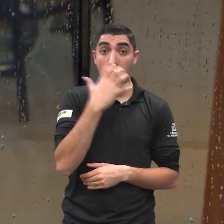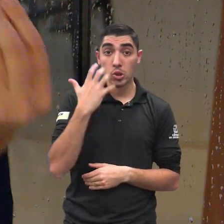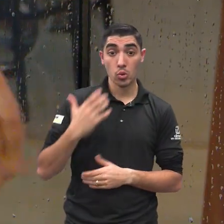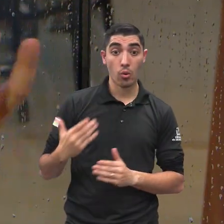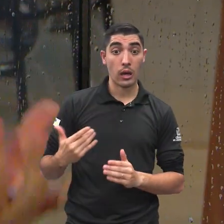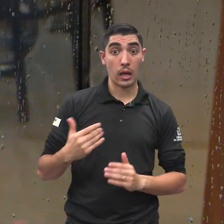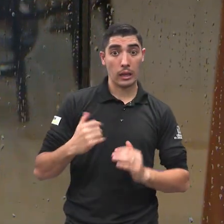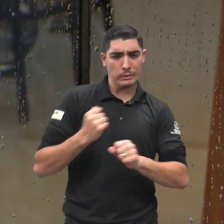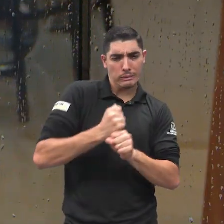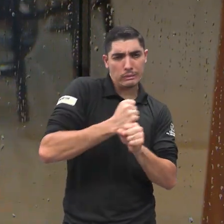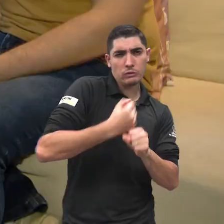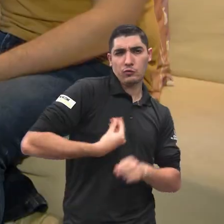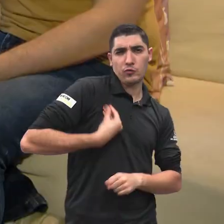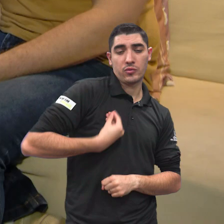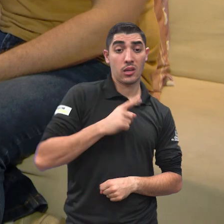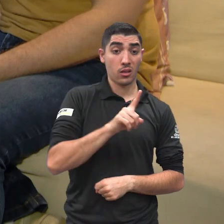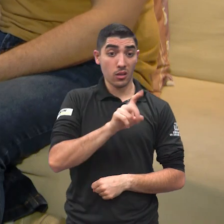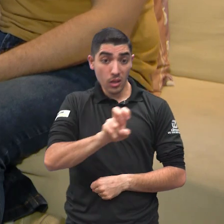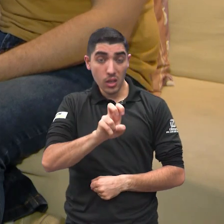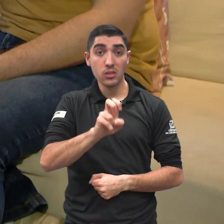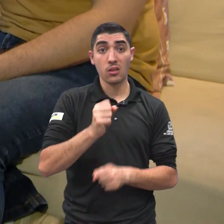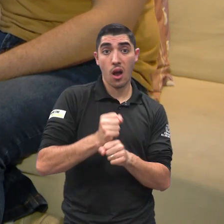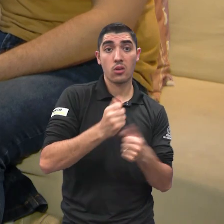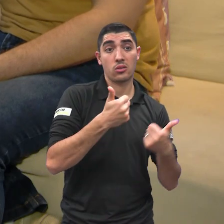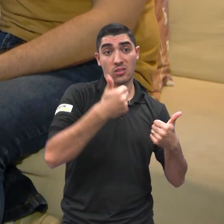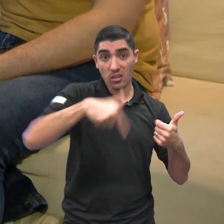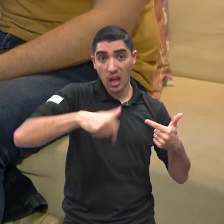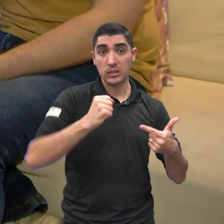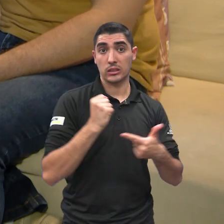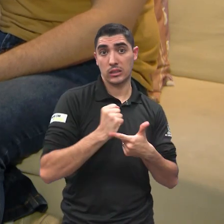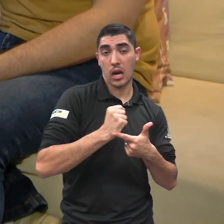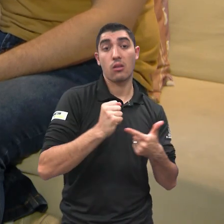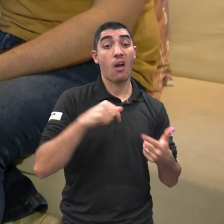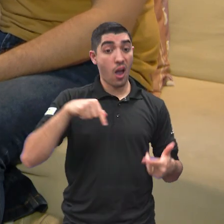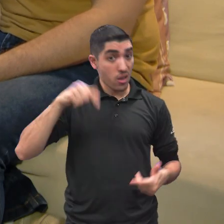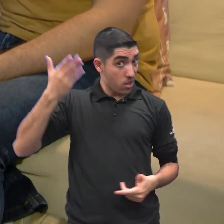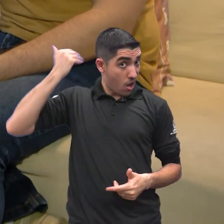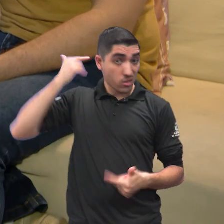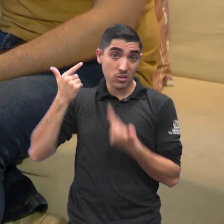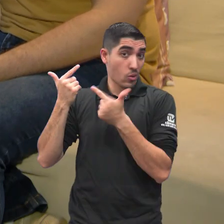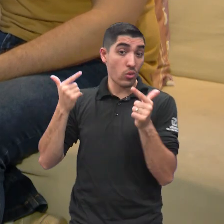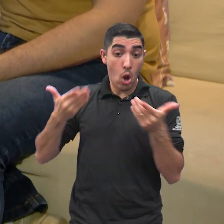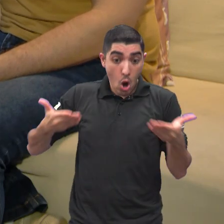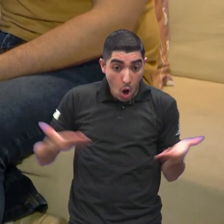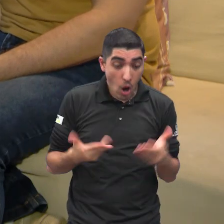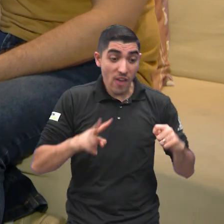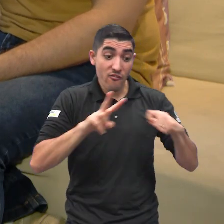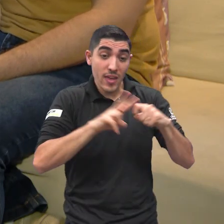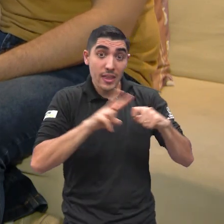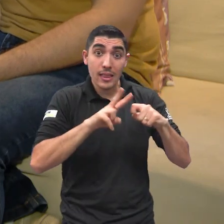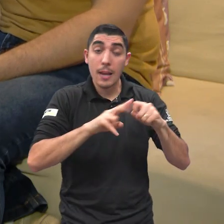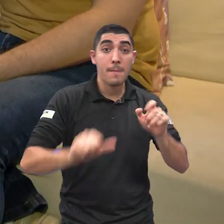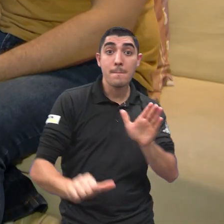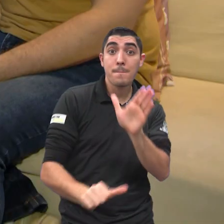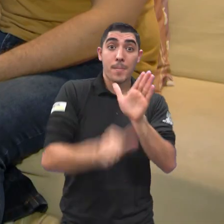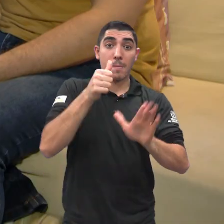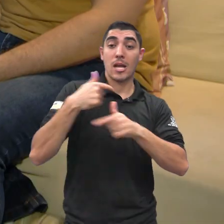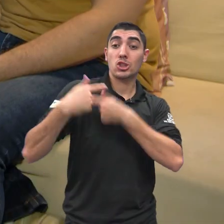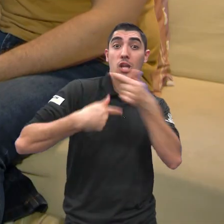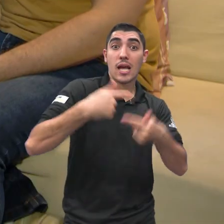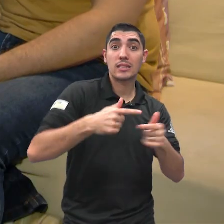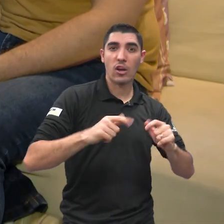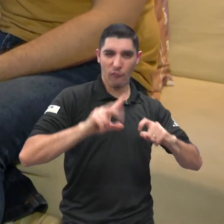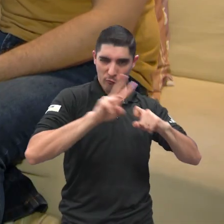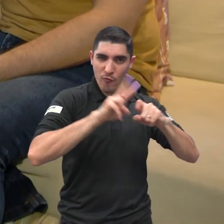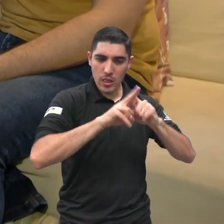15, 16, 17 anos, e isso não tinha antigamente. Nós somos a primeira geração de veterinários que estamos cuidando de animais, não só